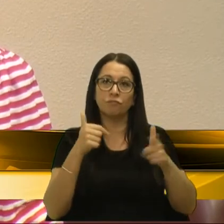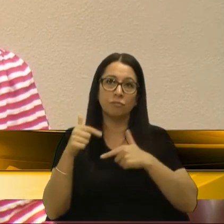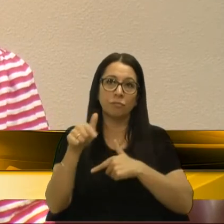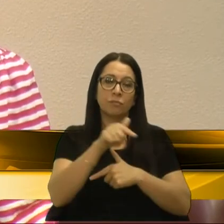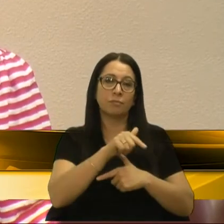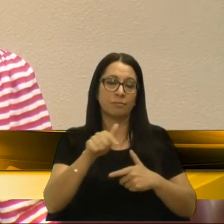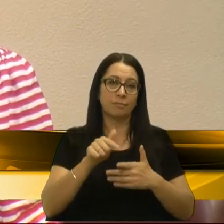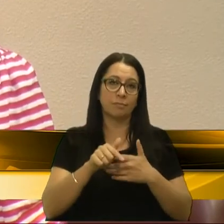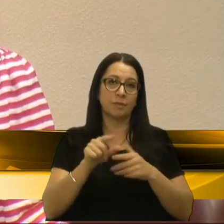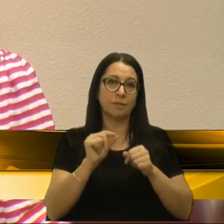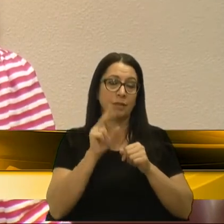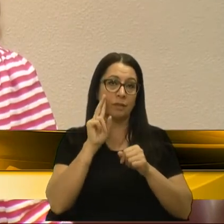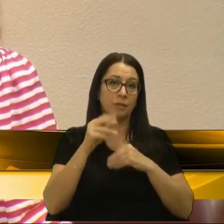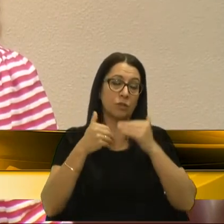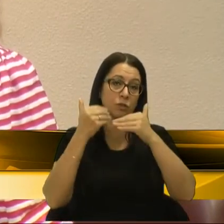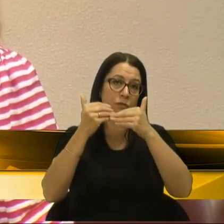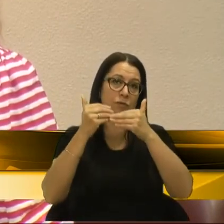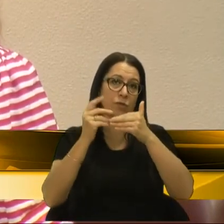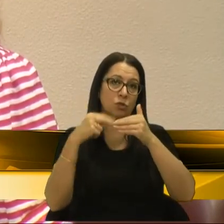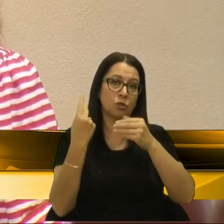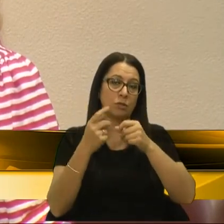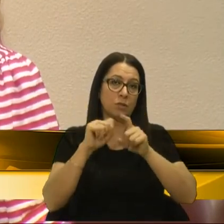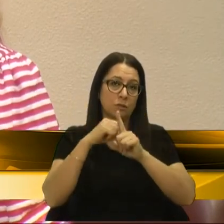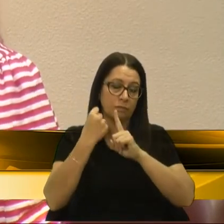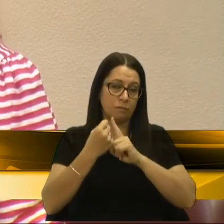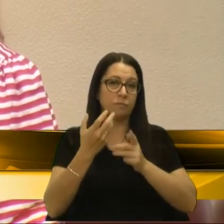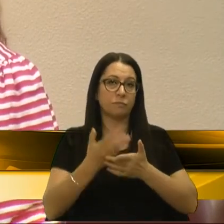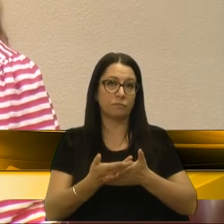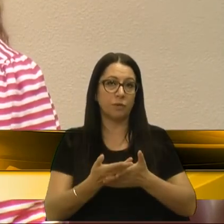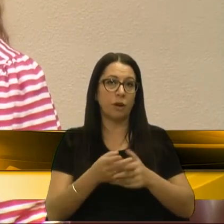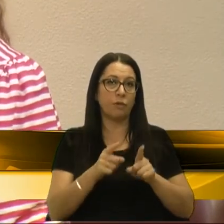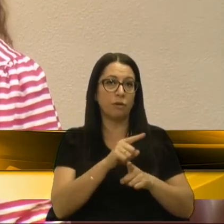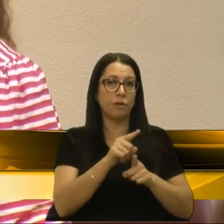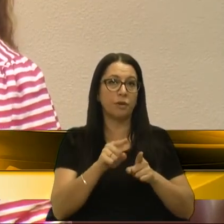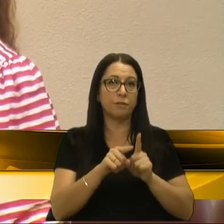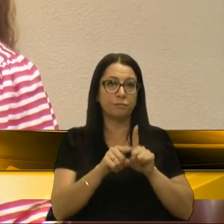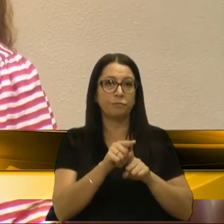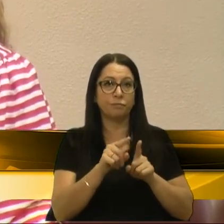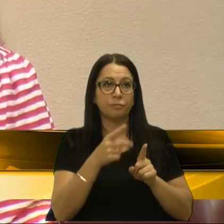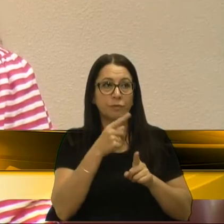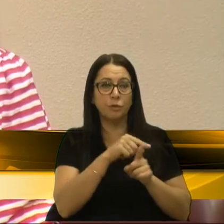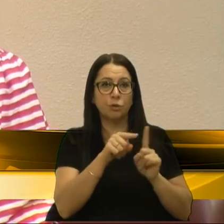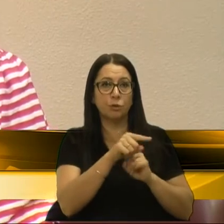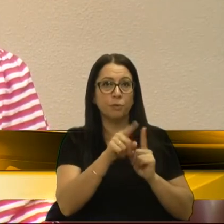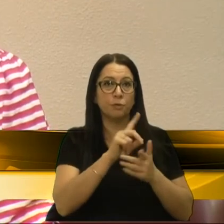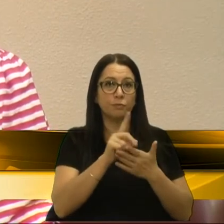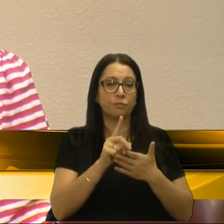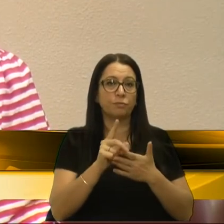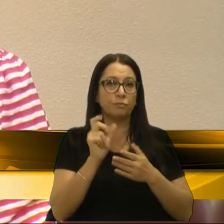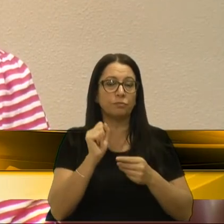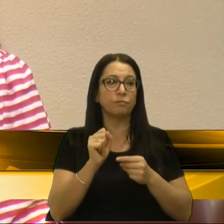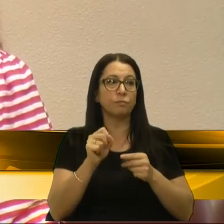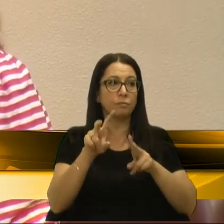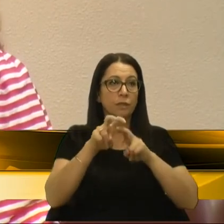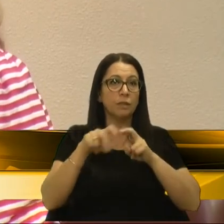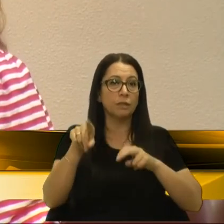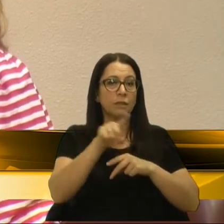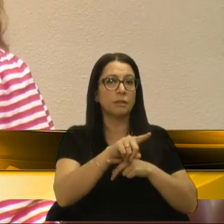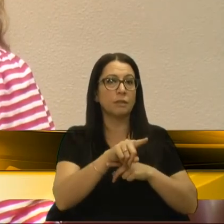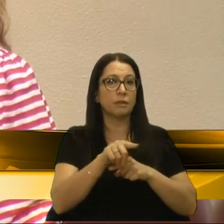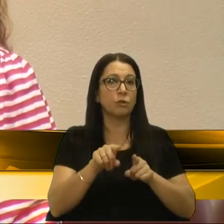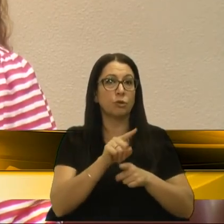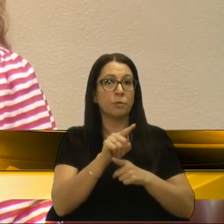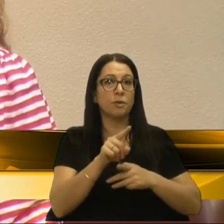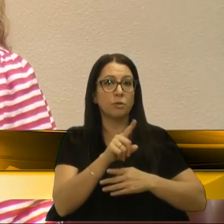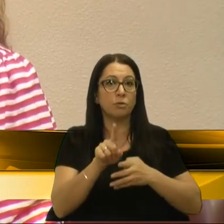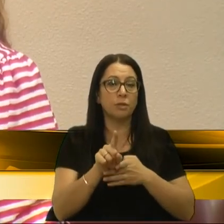trabalhos que a gente vem desenvolvendo em nossa sociedade, mas que, como eu digo sempre, isso não pode ser uma bandeira apenas das